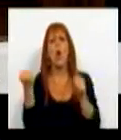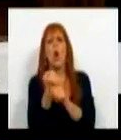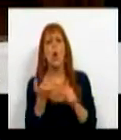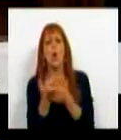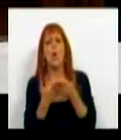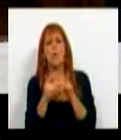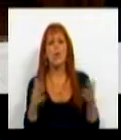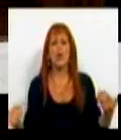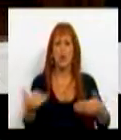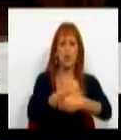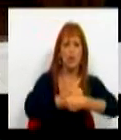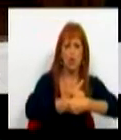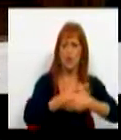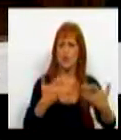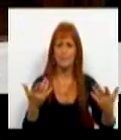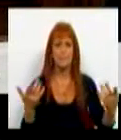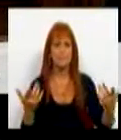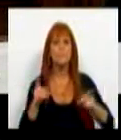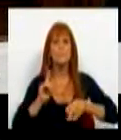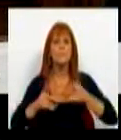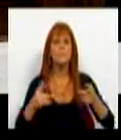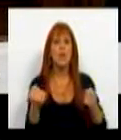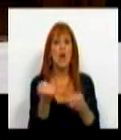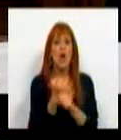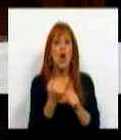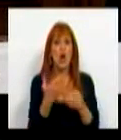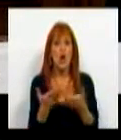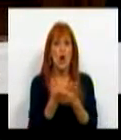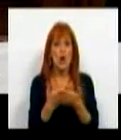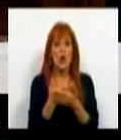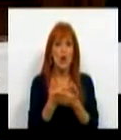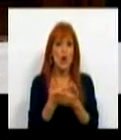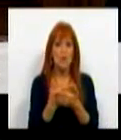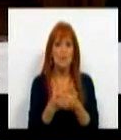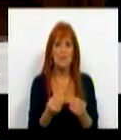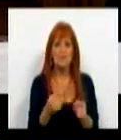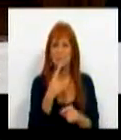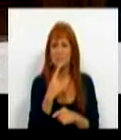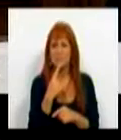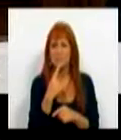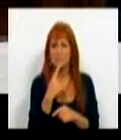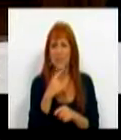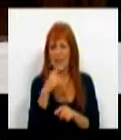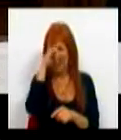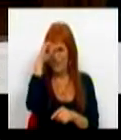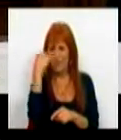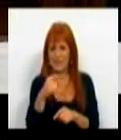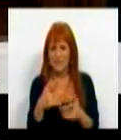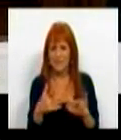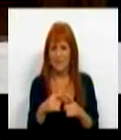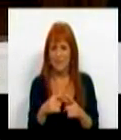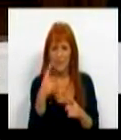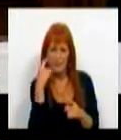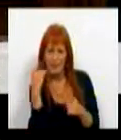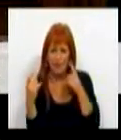operações cruzadas são operações extraordinariamente difíceis